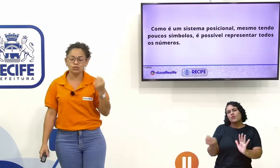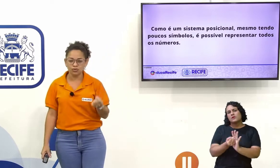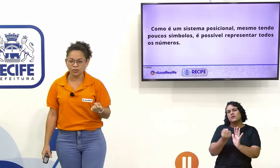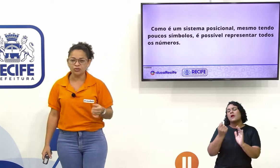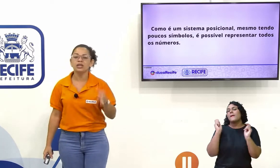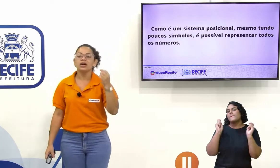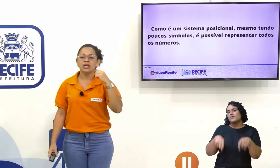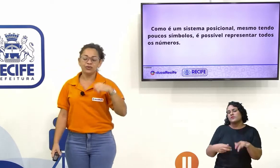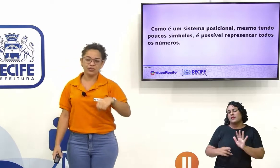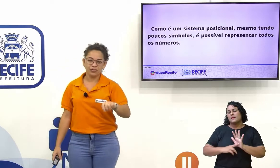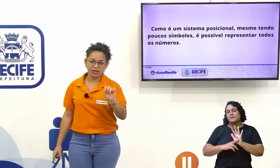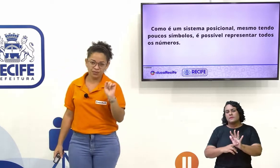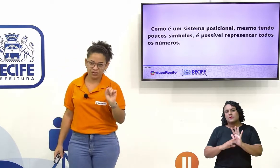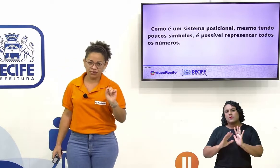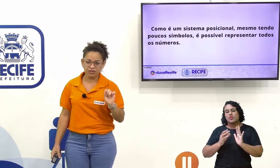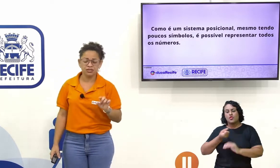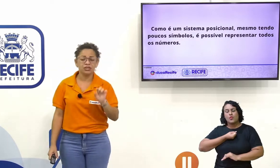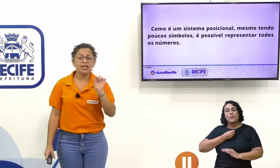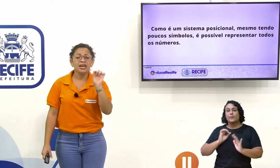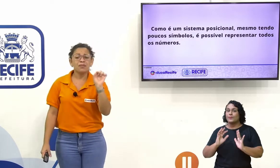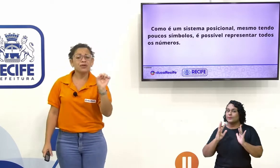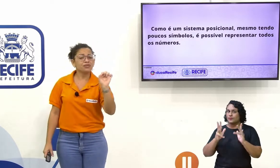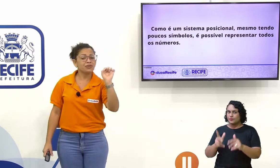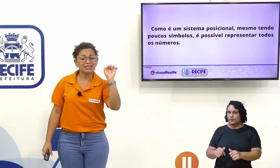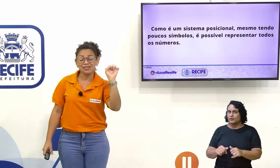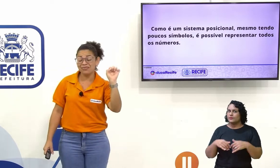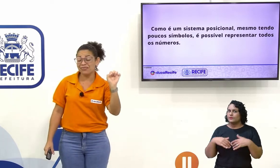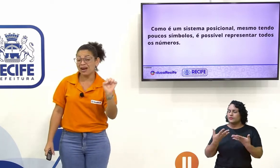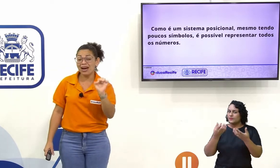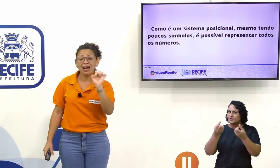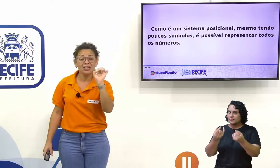todos os números. É o que eu falei para vocês. Eu posso